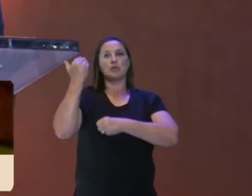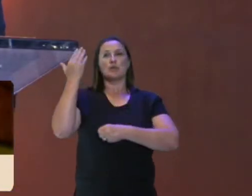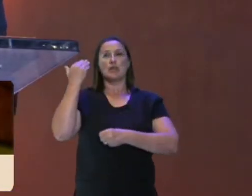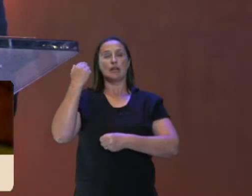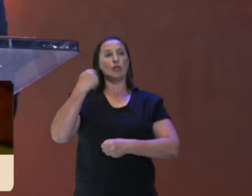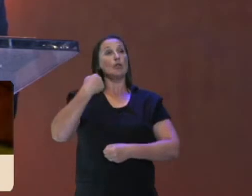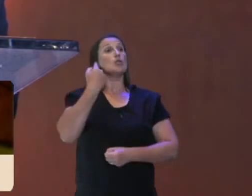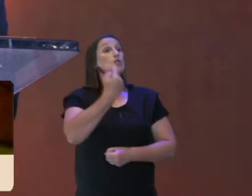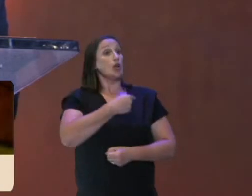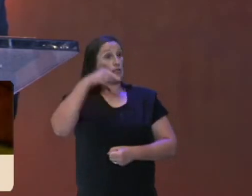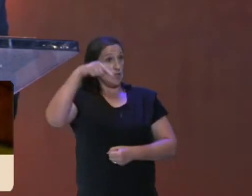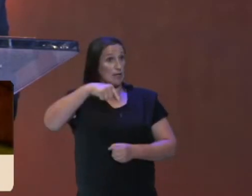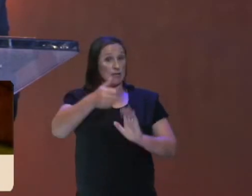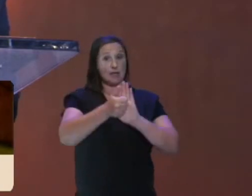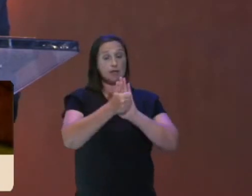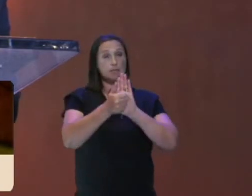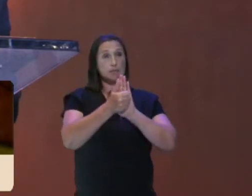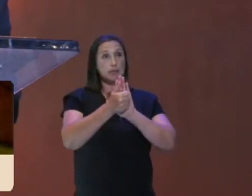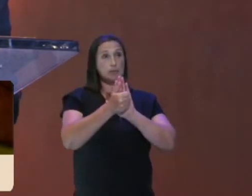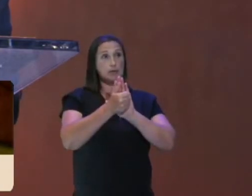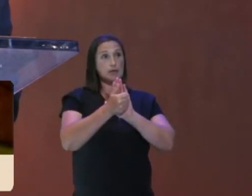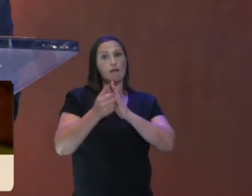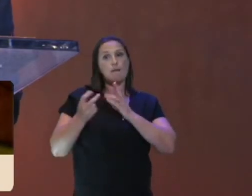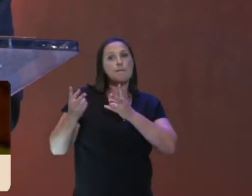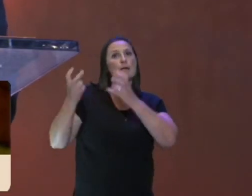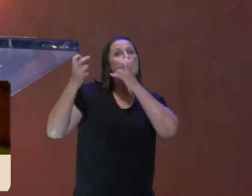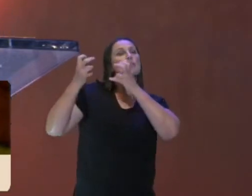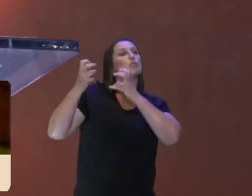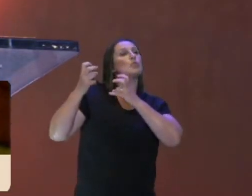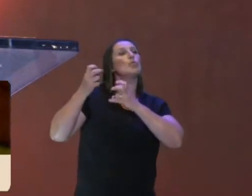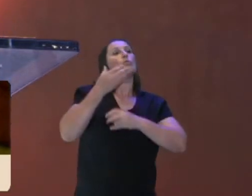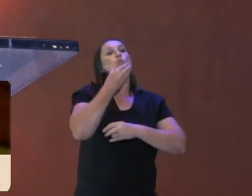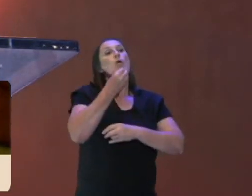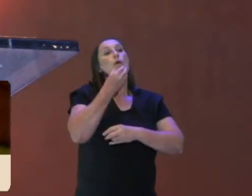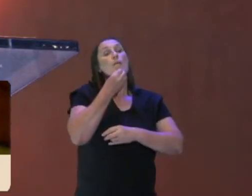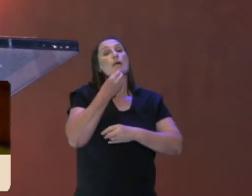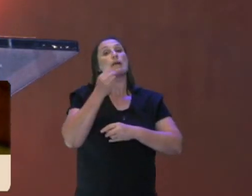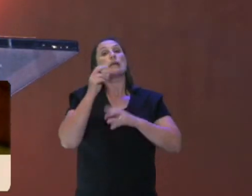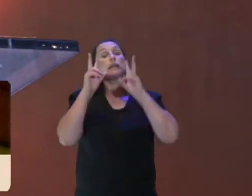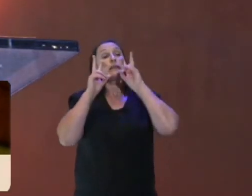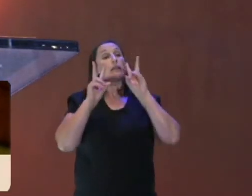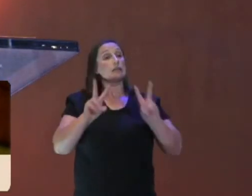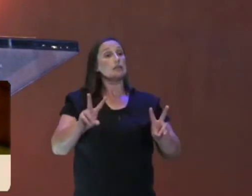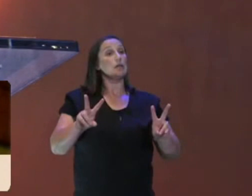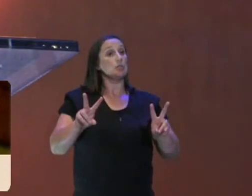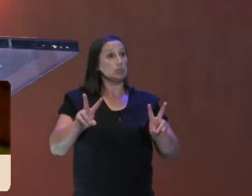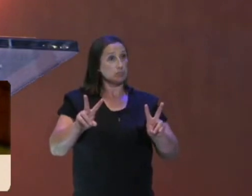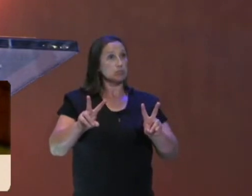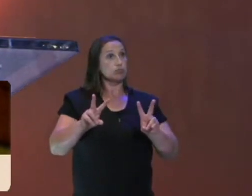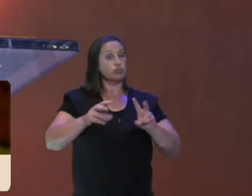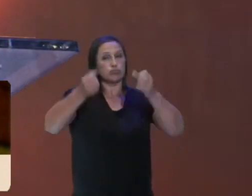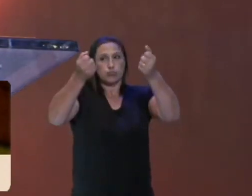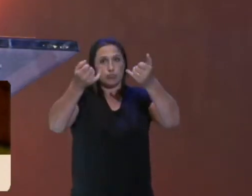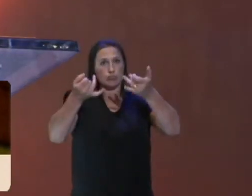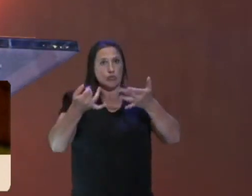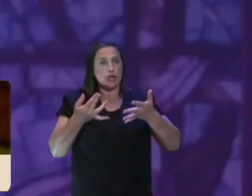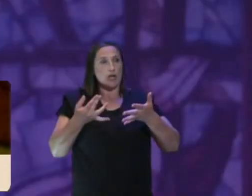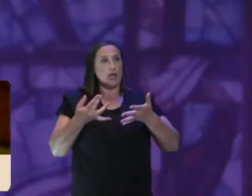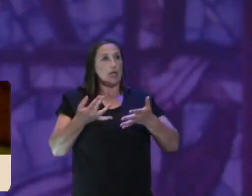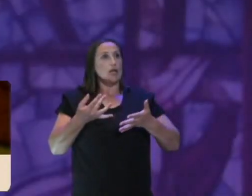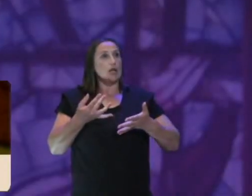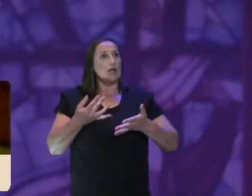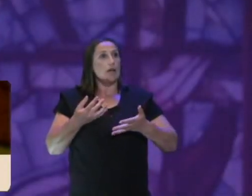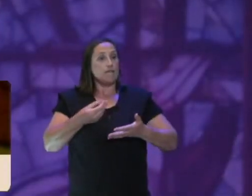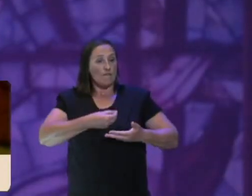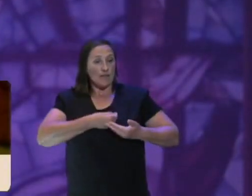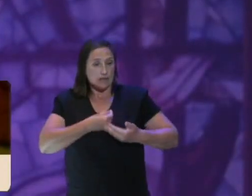missionário, de um missionário brasileiro que deu a sua vida nas